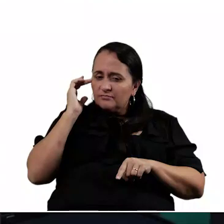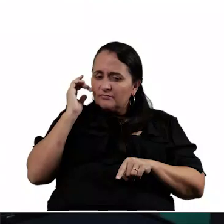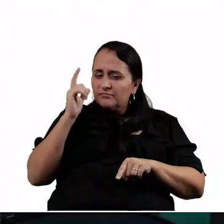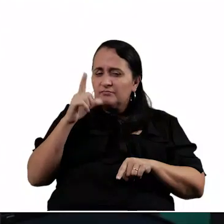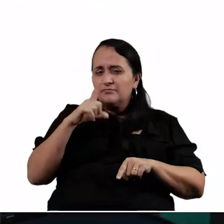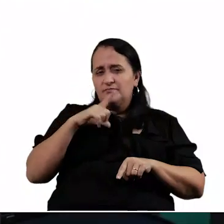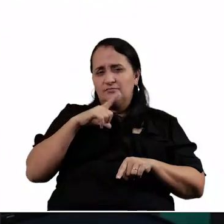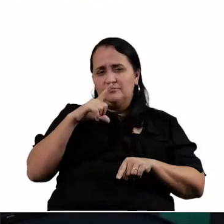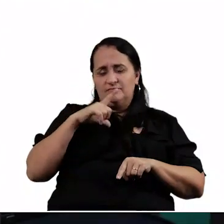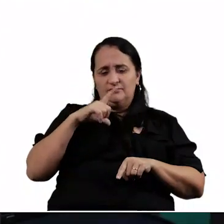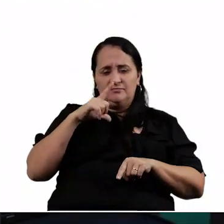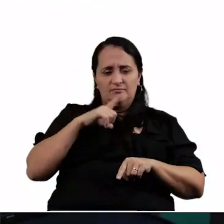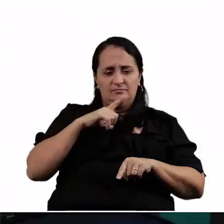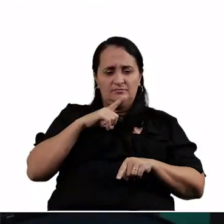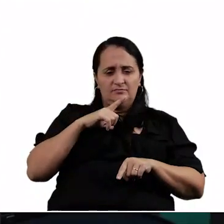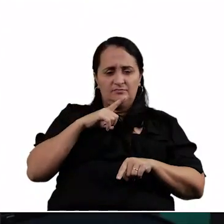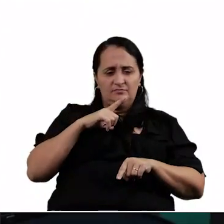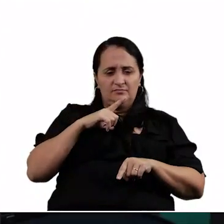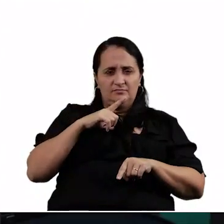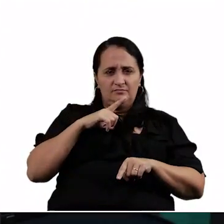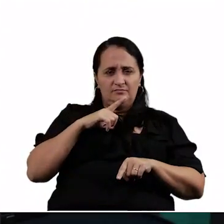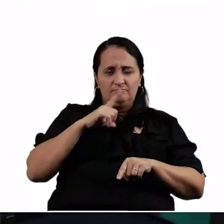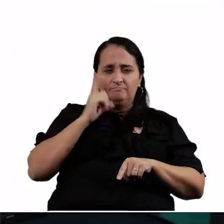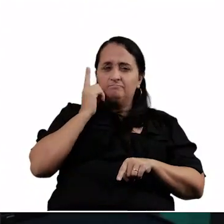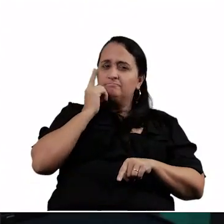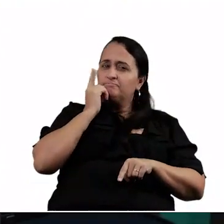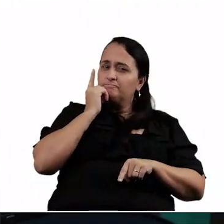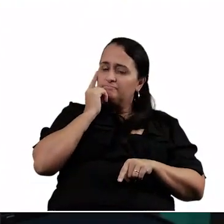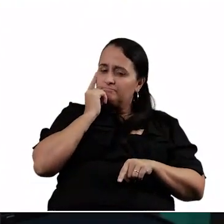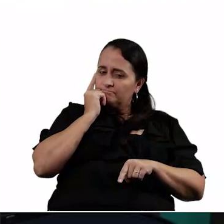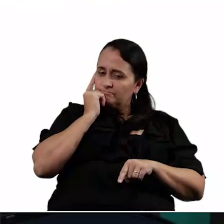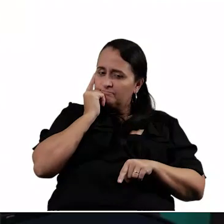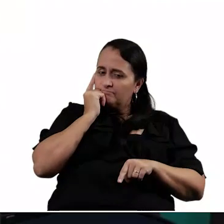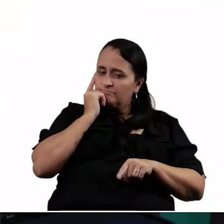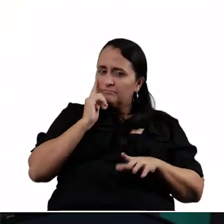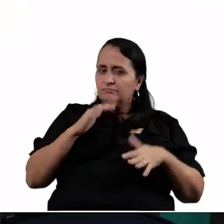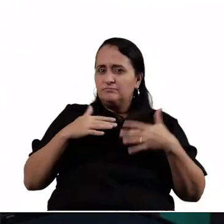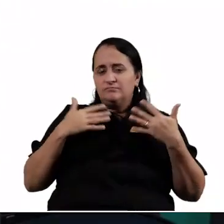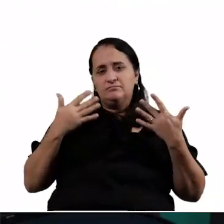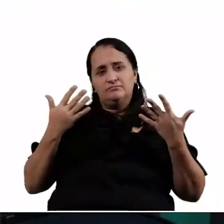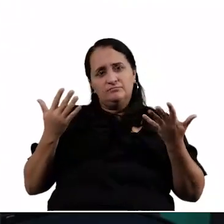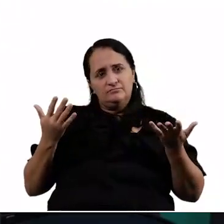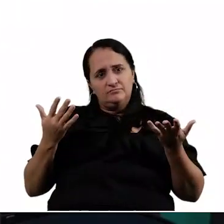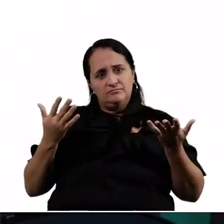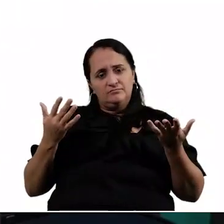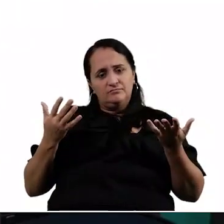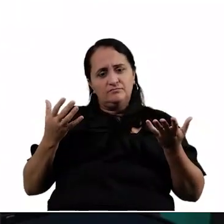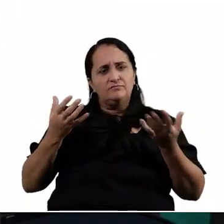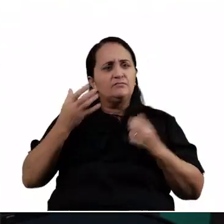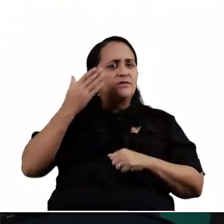parentesco bruxosco parece que sim não é gente porque não é qualquer um queria saber